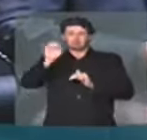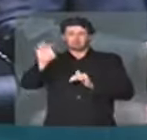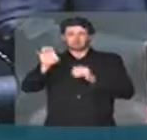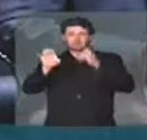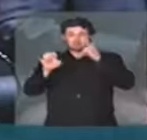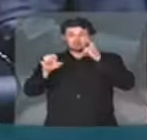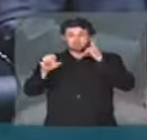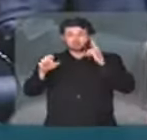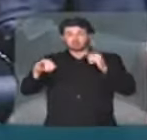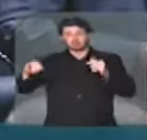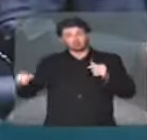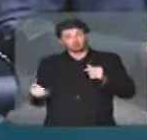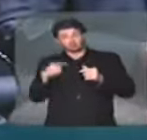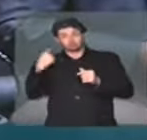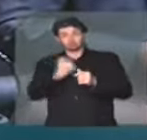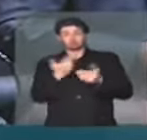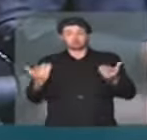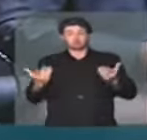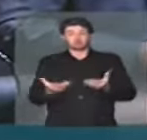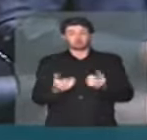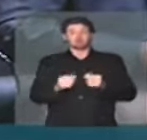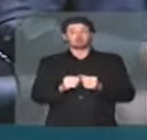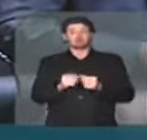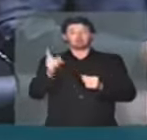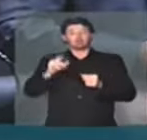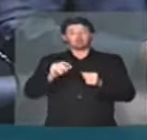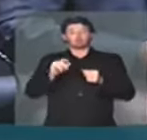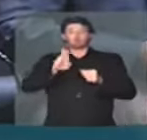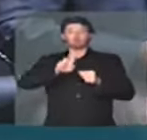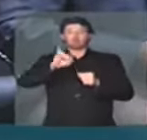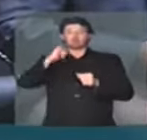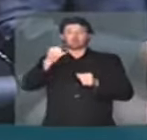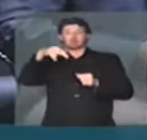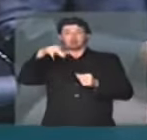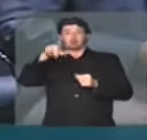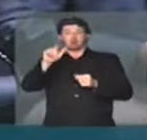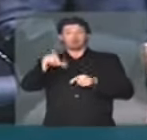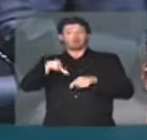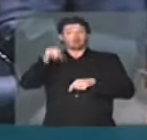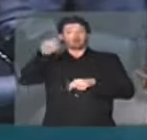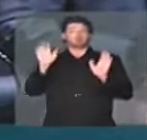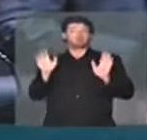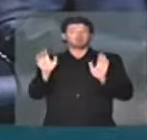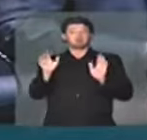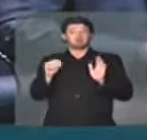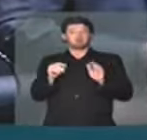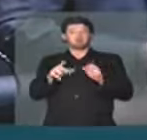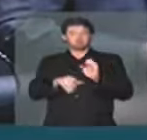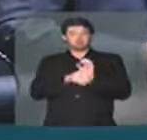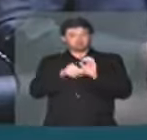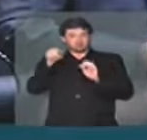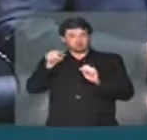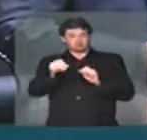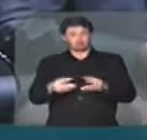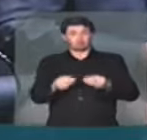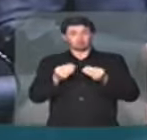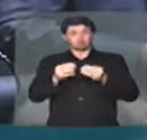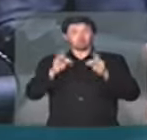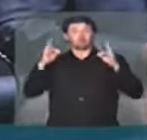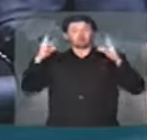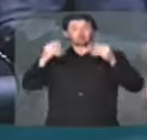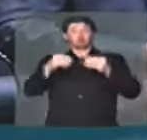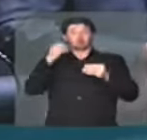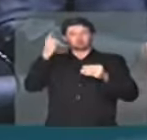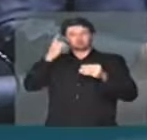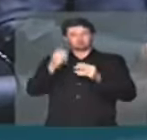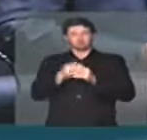TSE, a oportunidade que teremos de fazer o uso da janela. É uma alternativa que esta emenda dará a todos